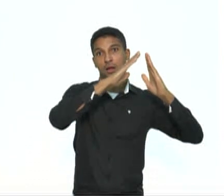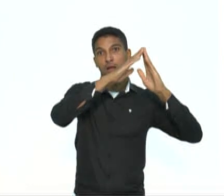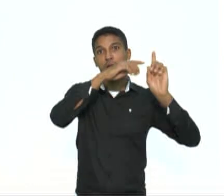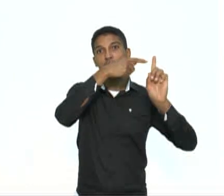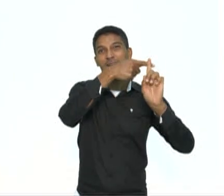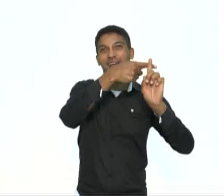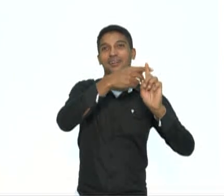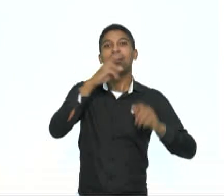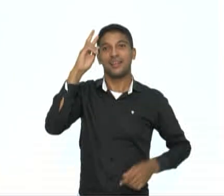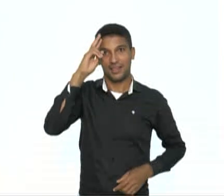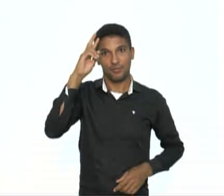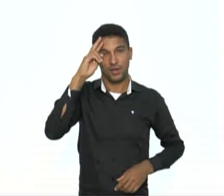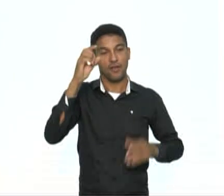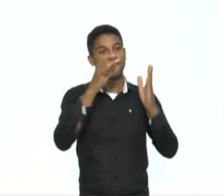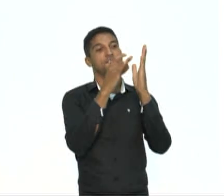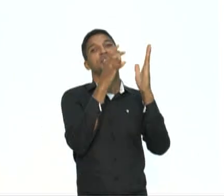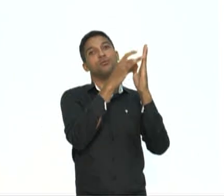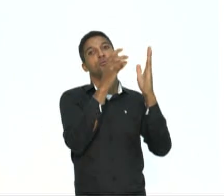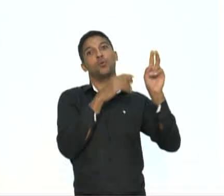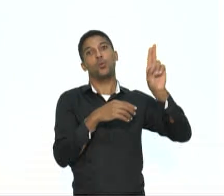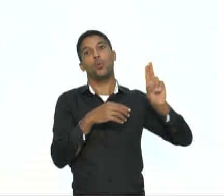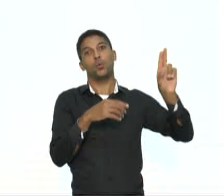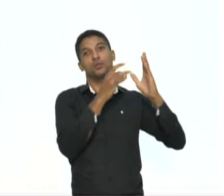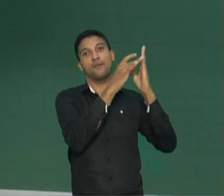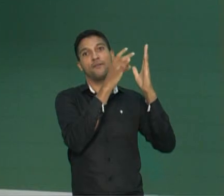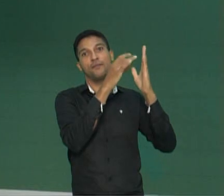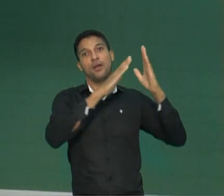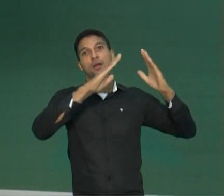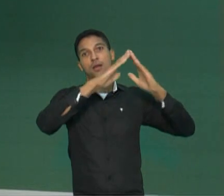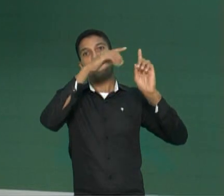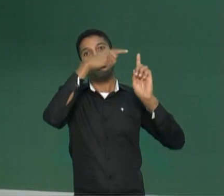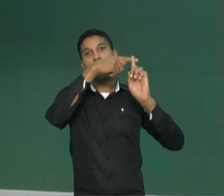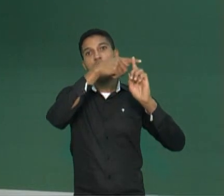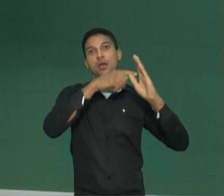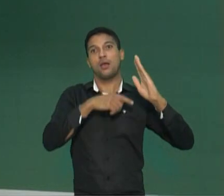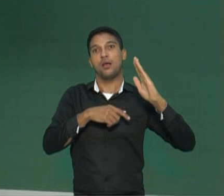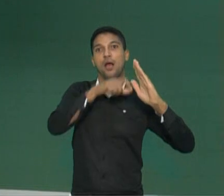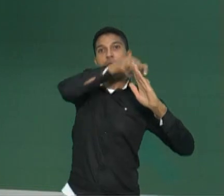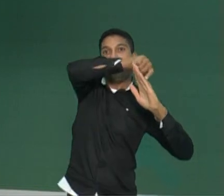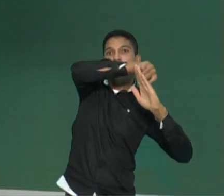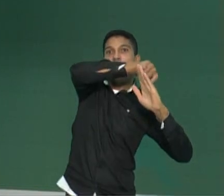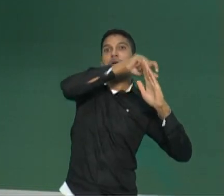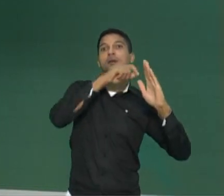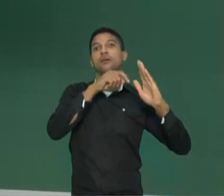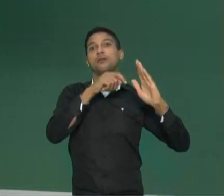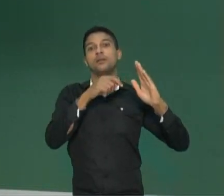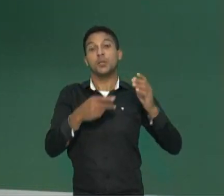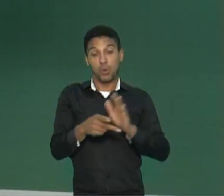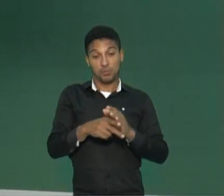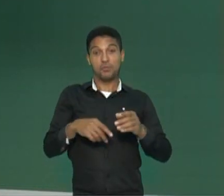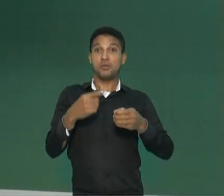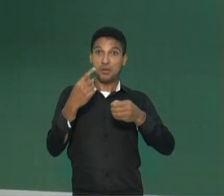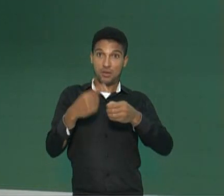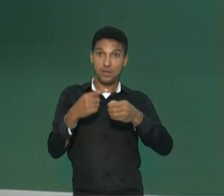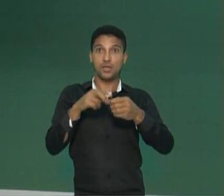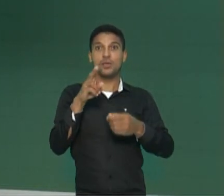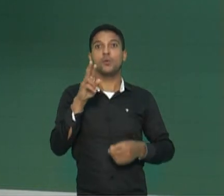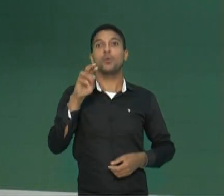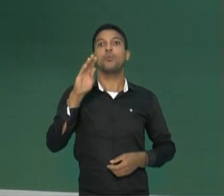maior iluminação com os vitrais e as rosáceas e a tendência verticalizada, né, e, né, de centros urbanos.